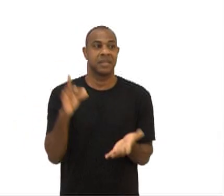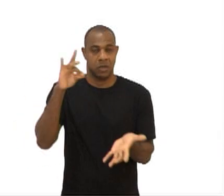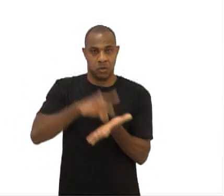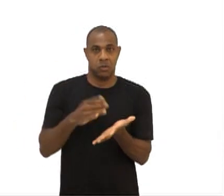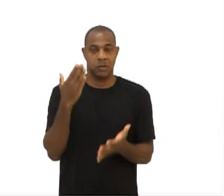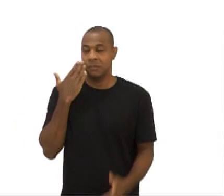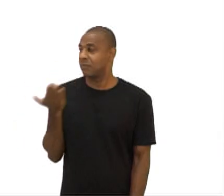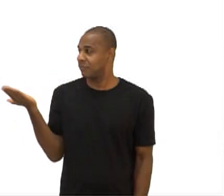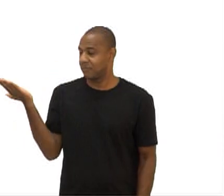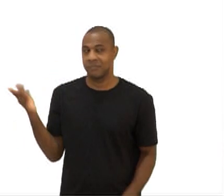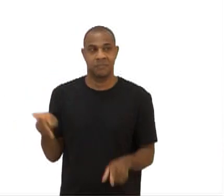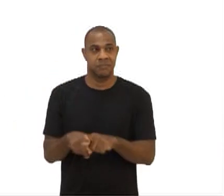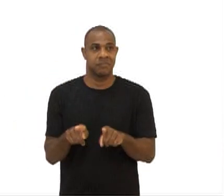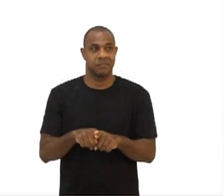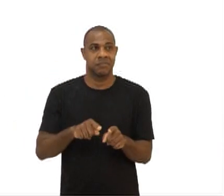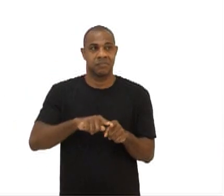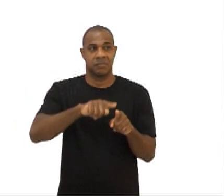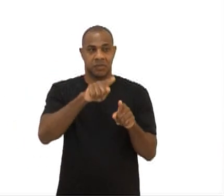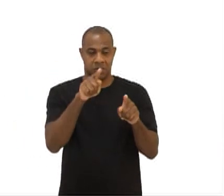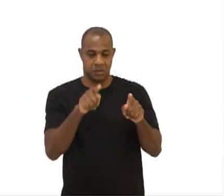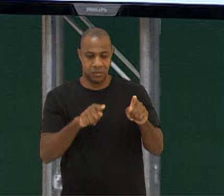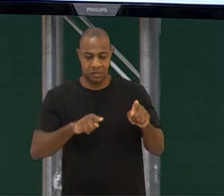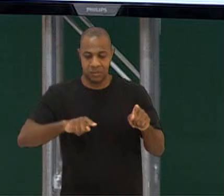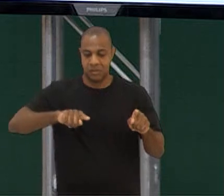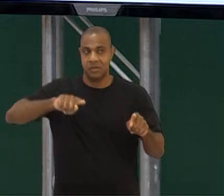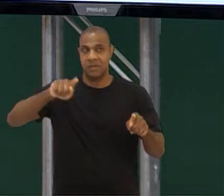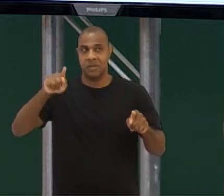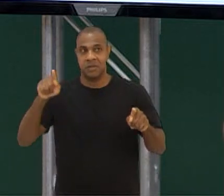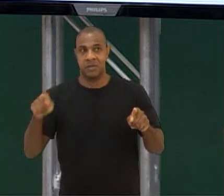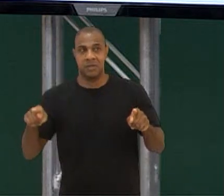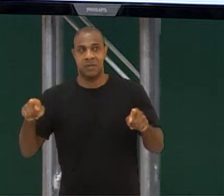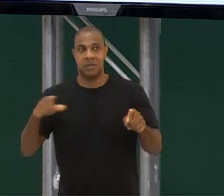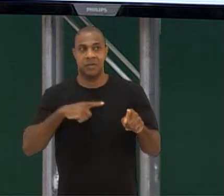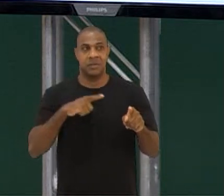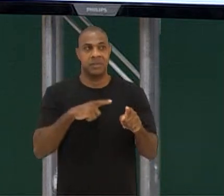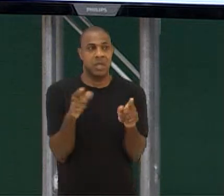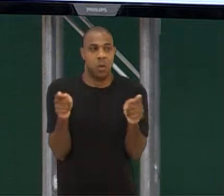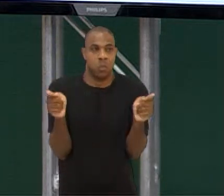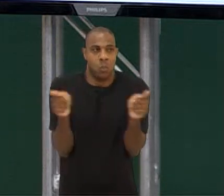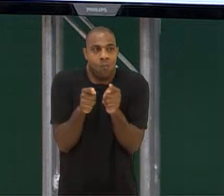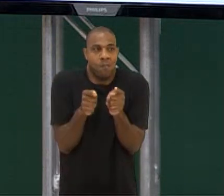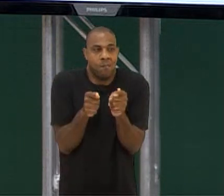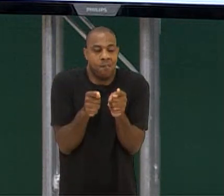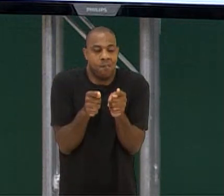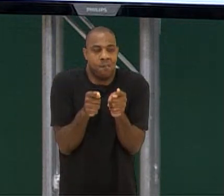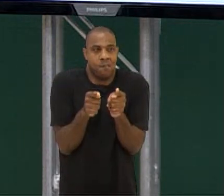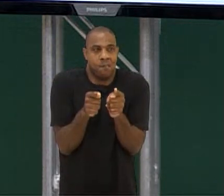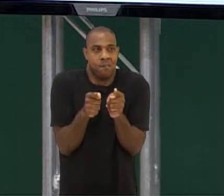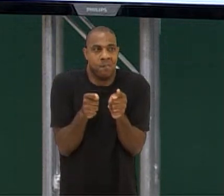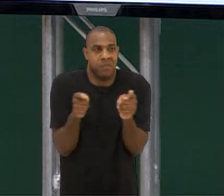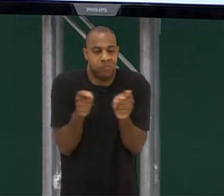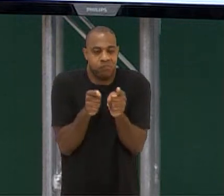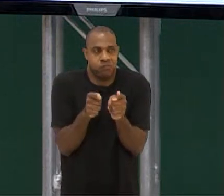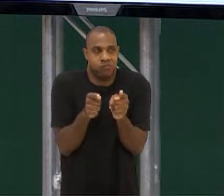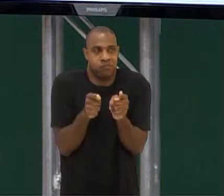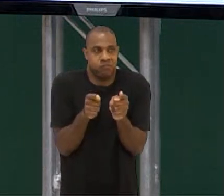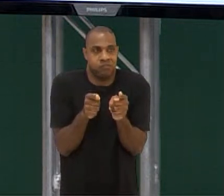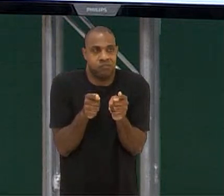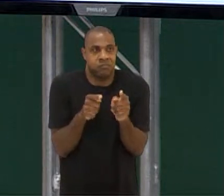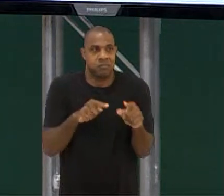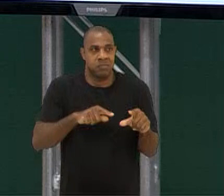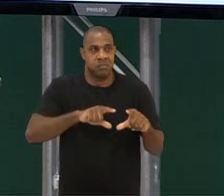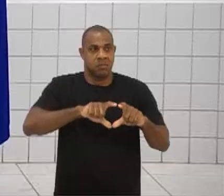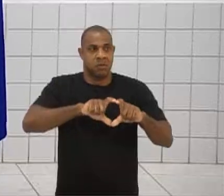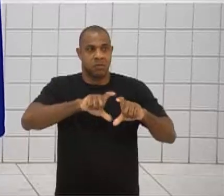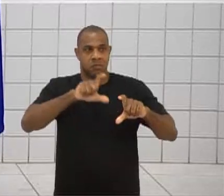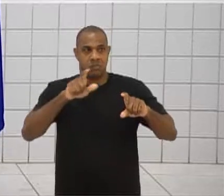original, aqui eu tenho a função original, ó. Aí aqui eu tenho uma função exprimida, tá vendo? Um gráfico exprimidinho, e aqui um gráfico